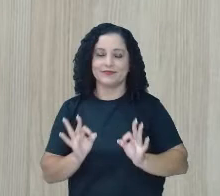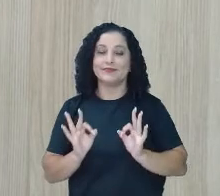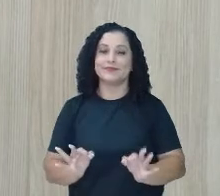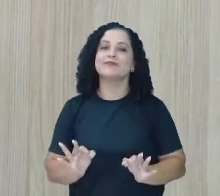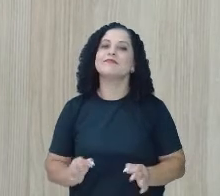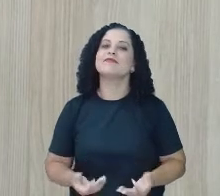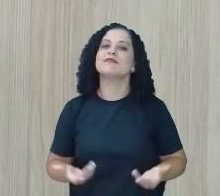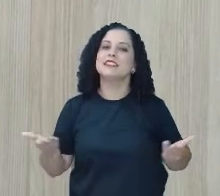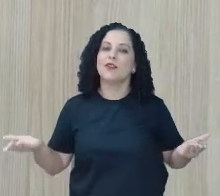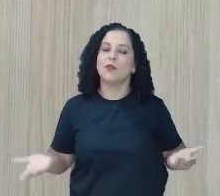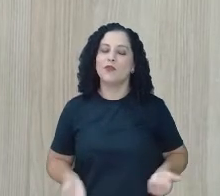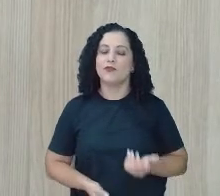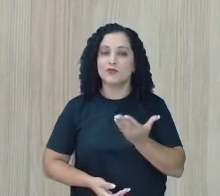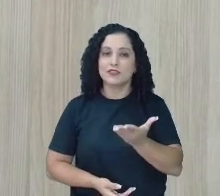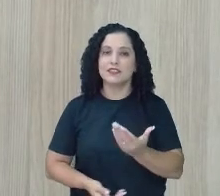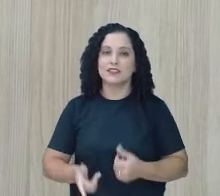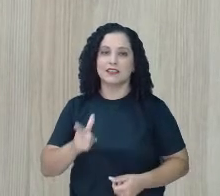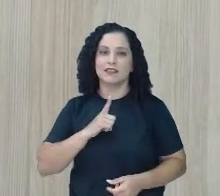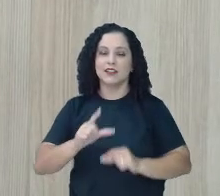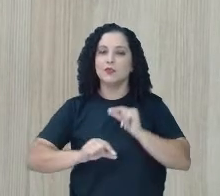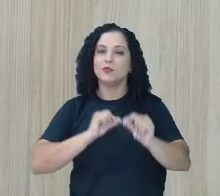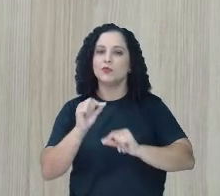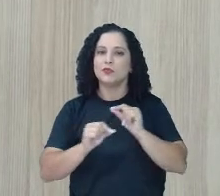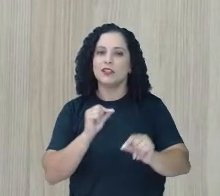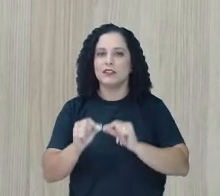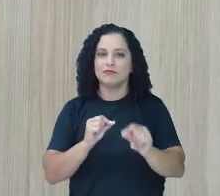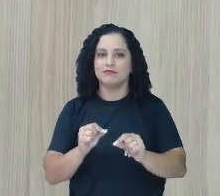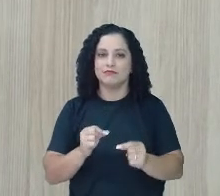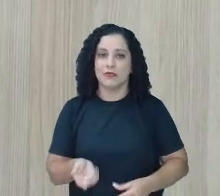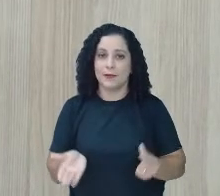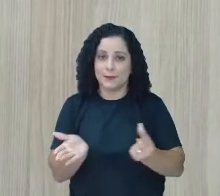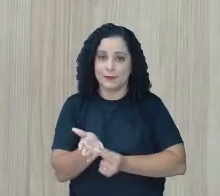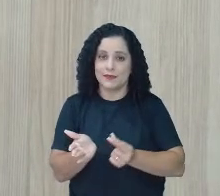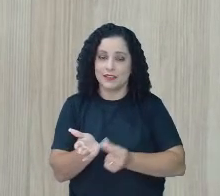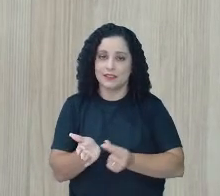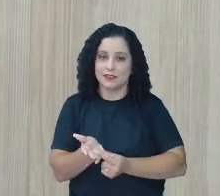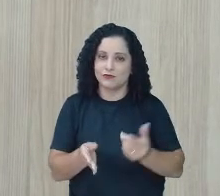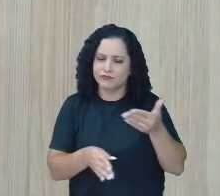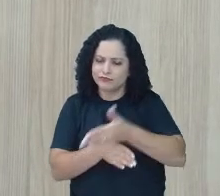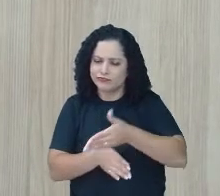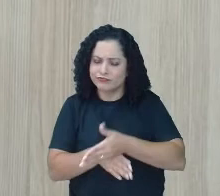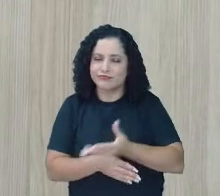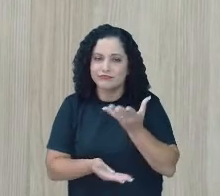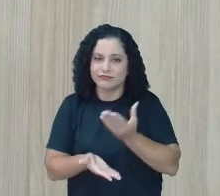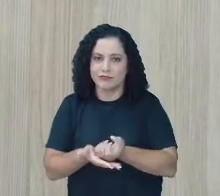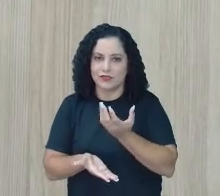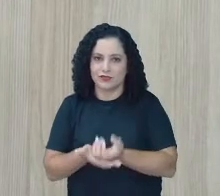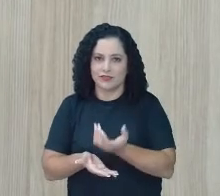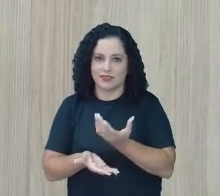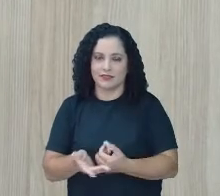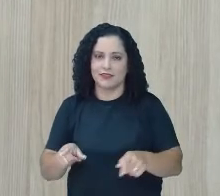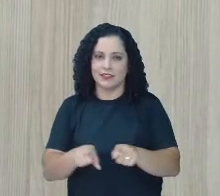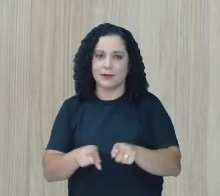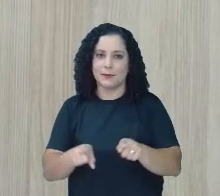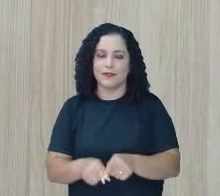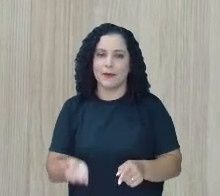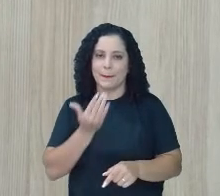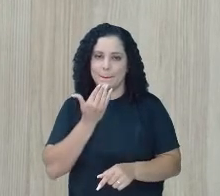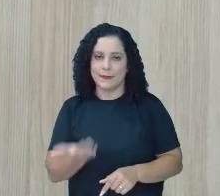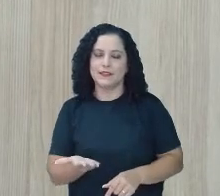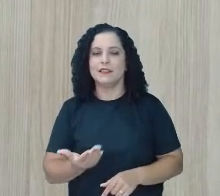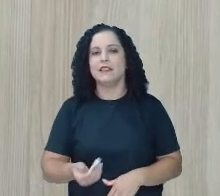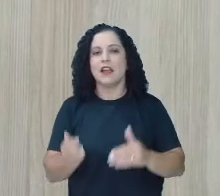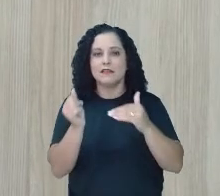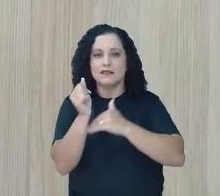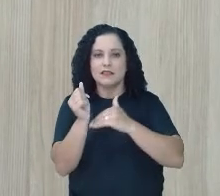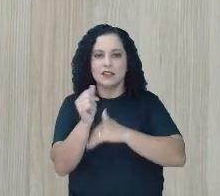Lá você vai ser encaminhado para a sua loja de aplicativo e você vai efetuar o download. Vai pedir também o seu login e a sua senha.